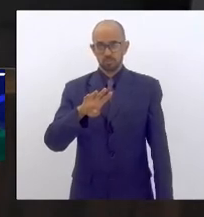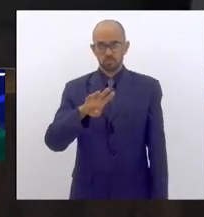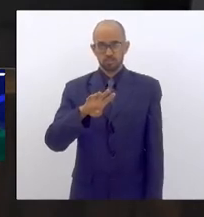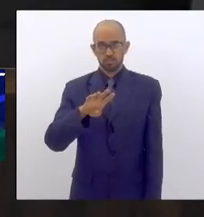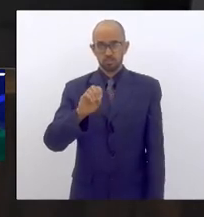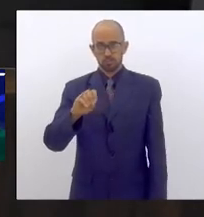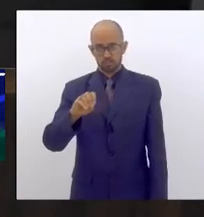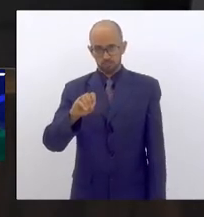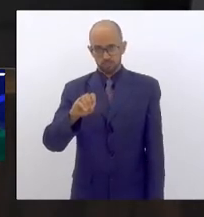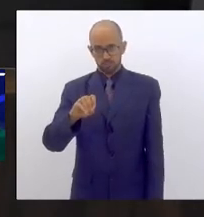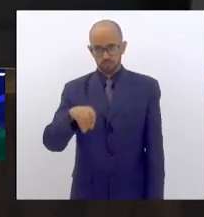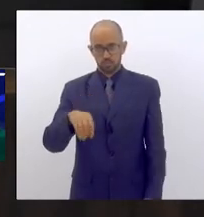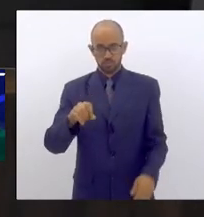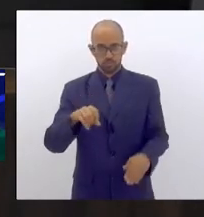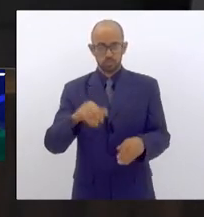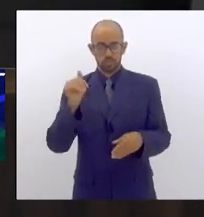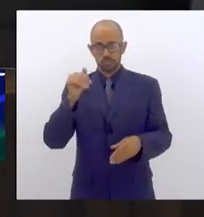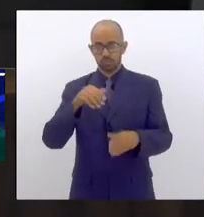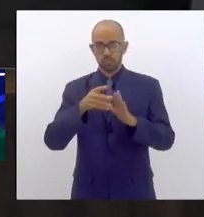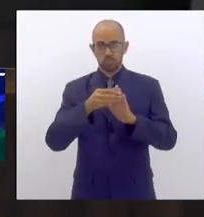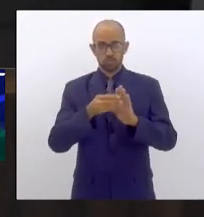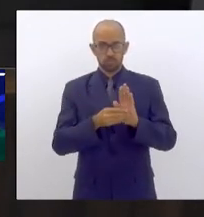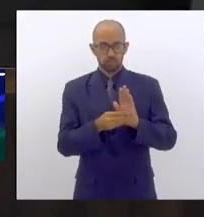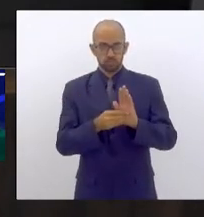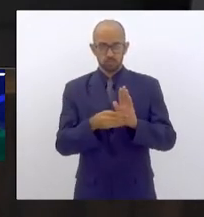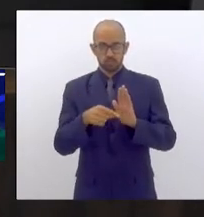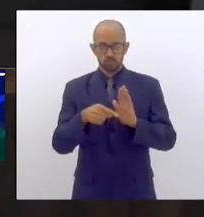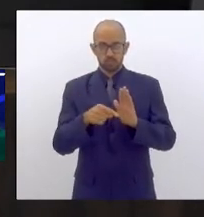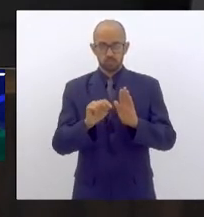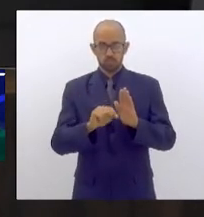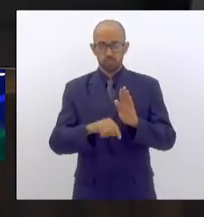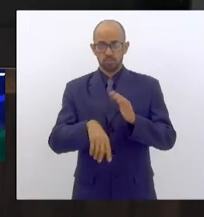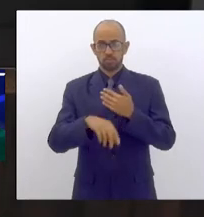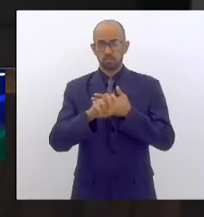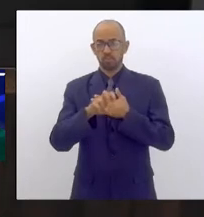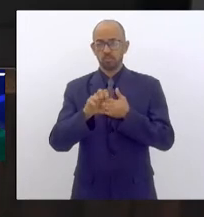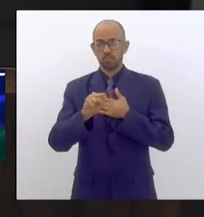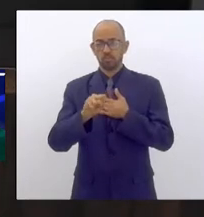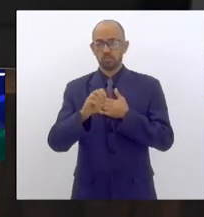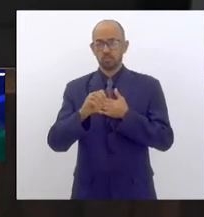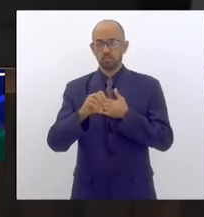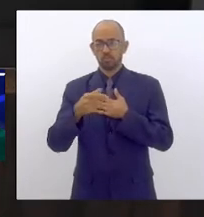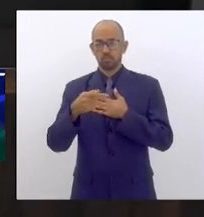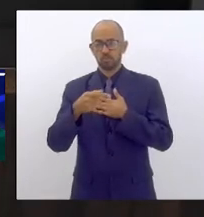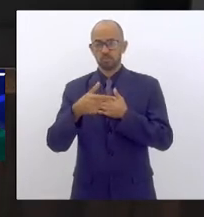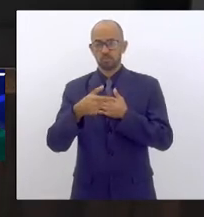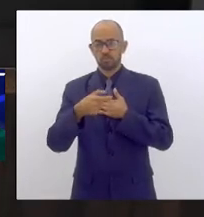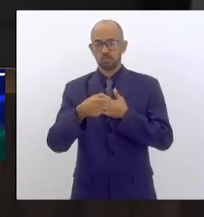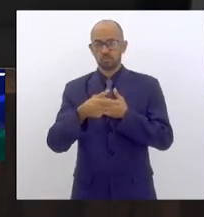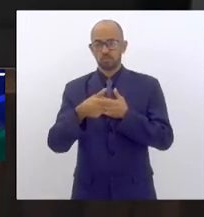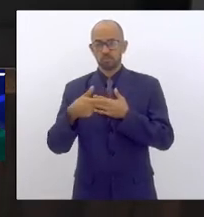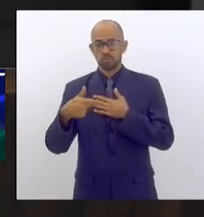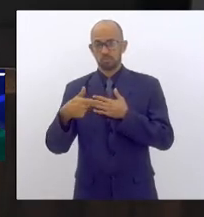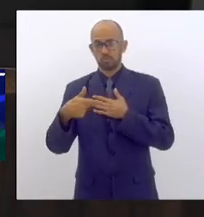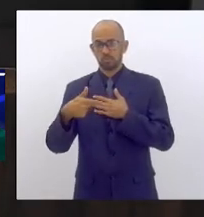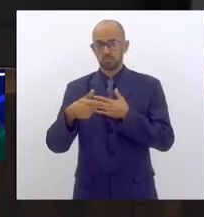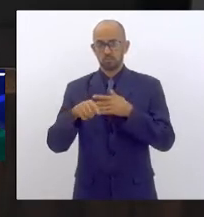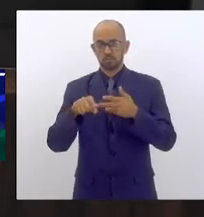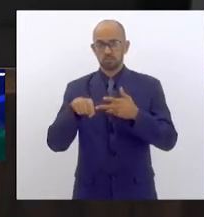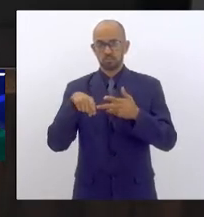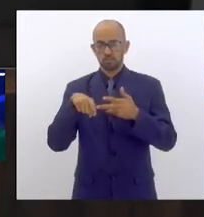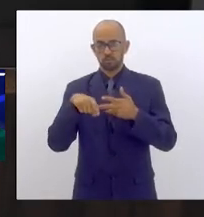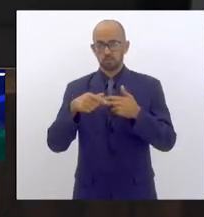projeto da pauta, veto parcial aposto ao projeto de lei 5807-22, de autoria do Poder Executivo,